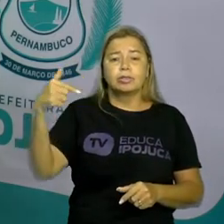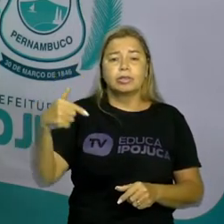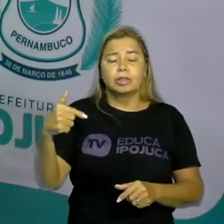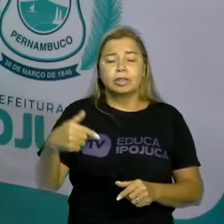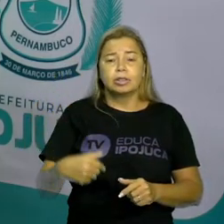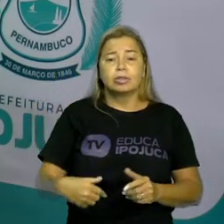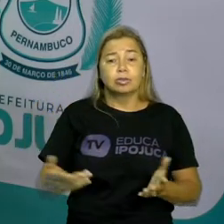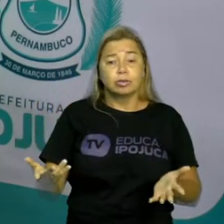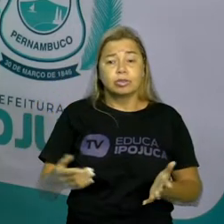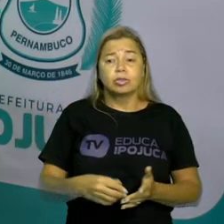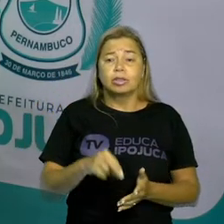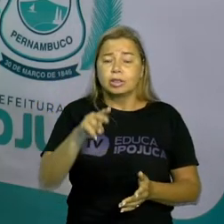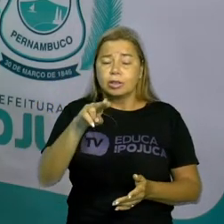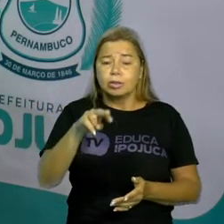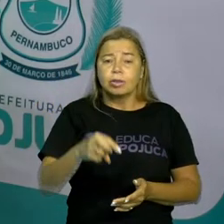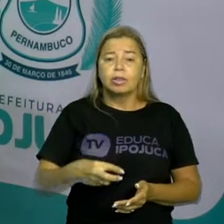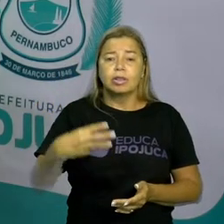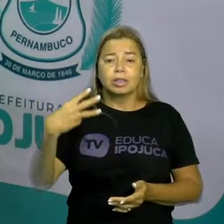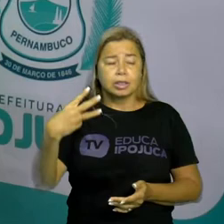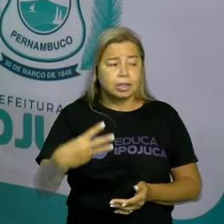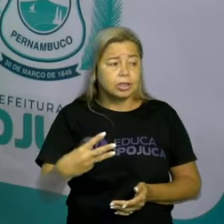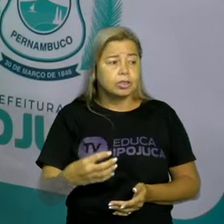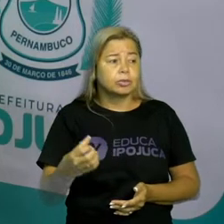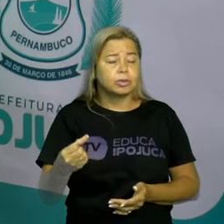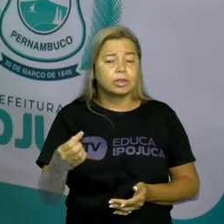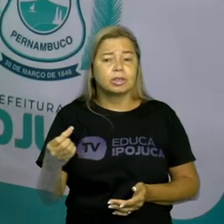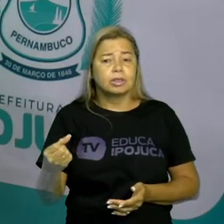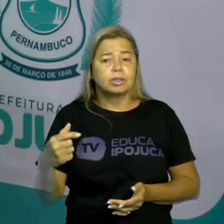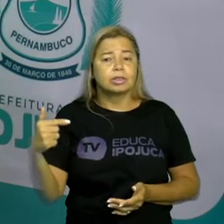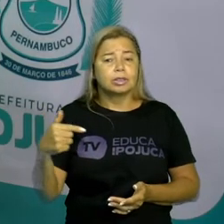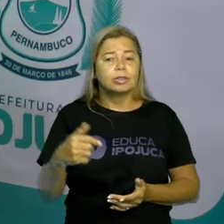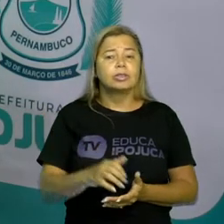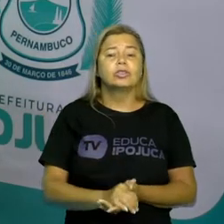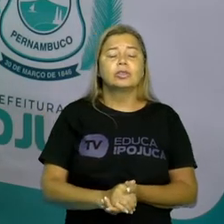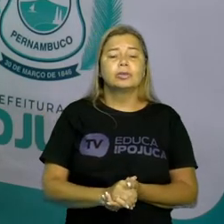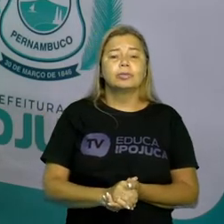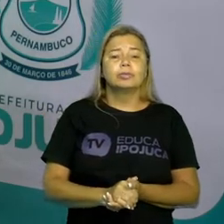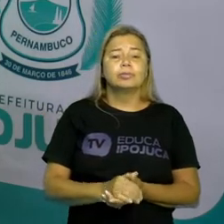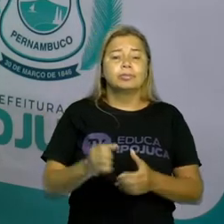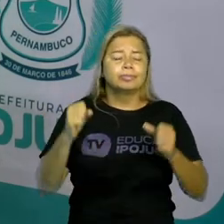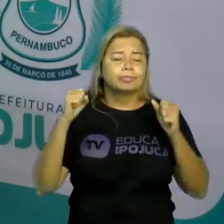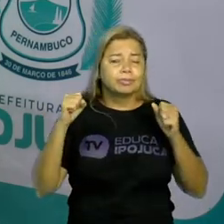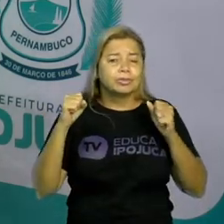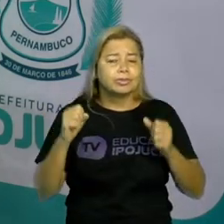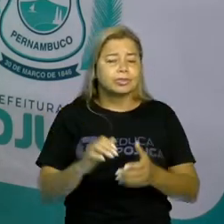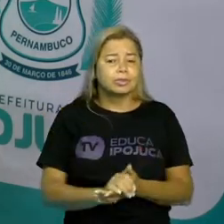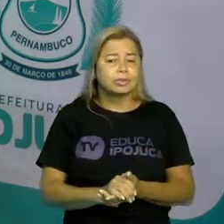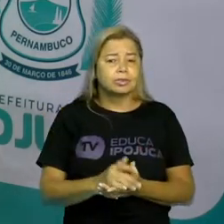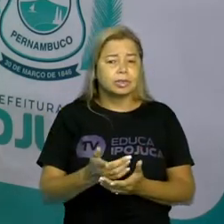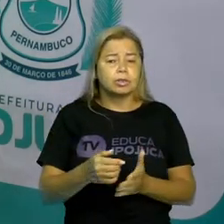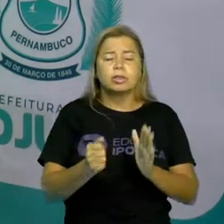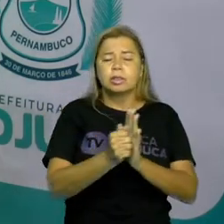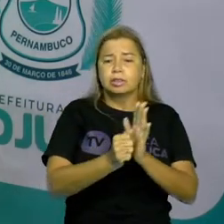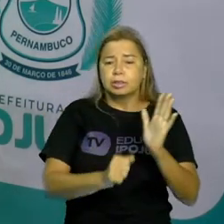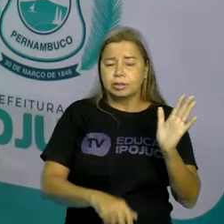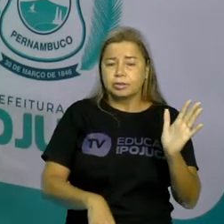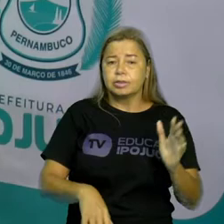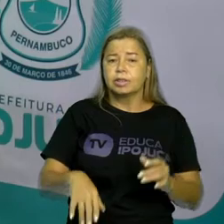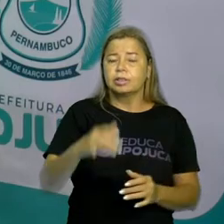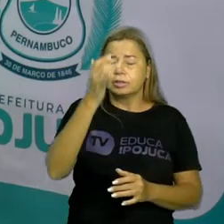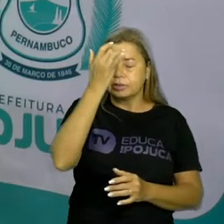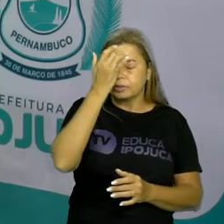de 3.562 pontos. Então, essa questão também, ela não estava difícil não, só é uma questão da